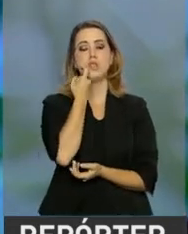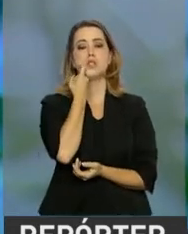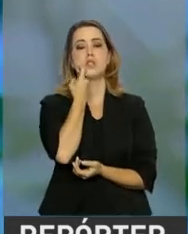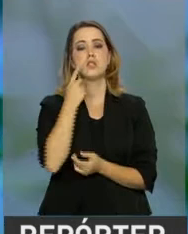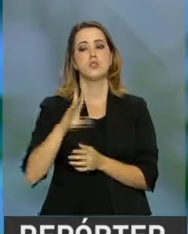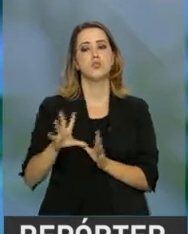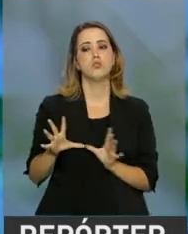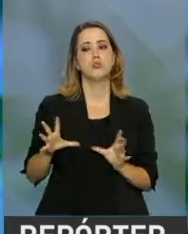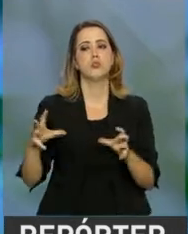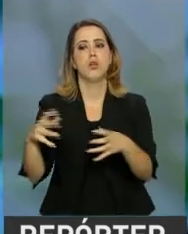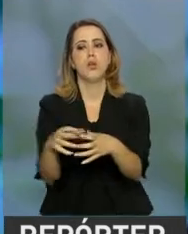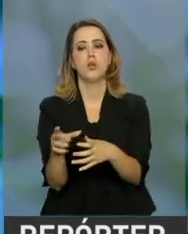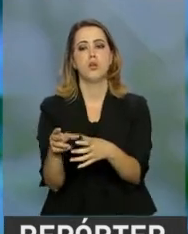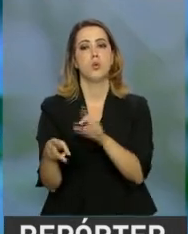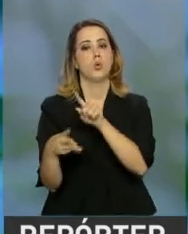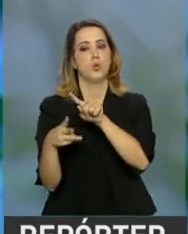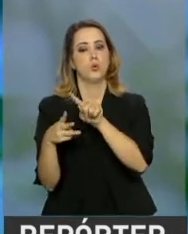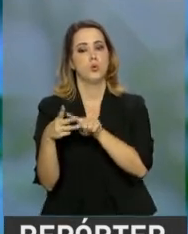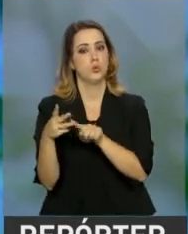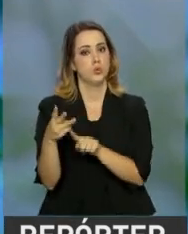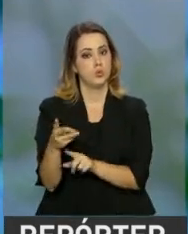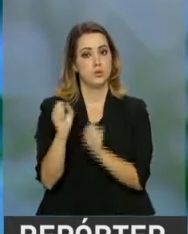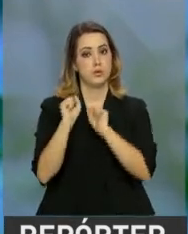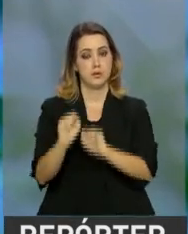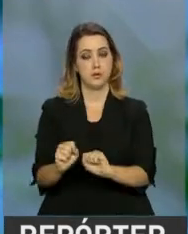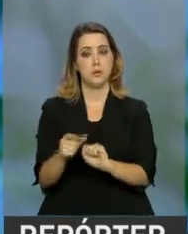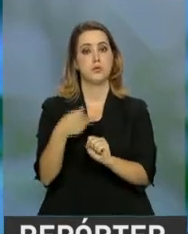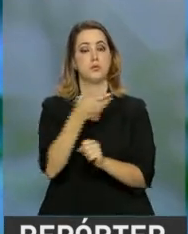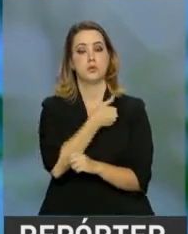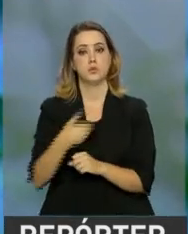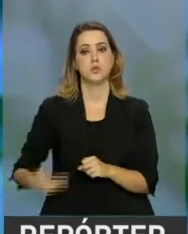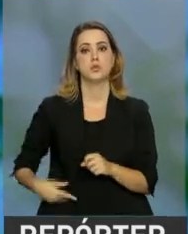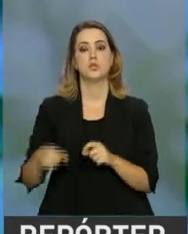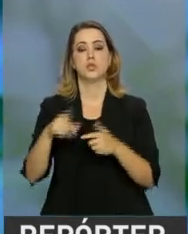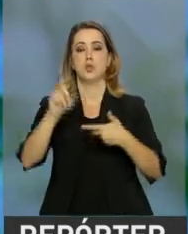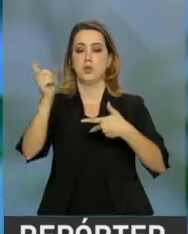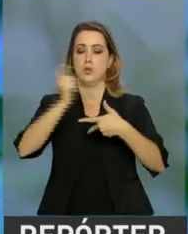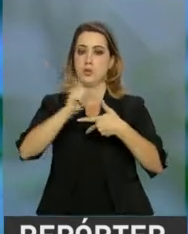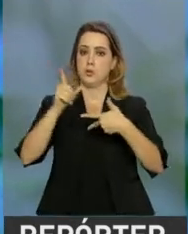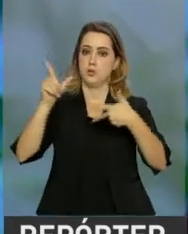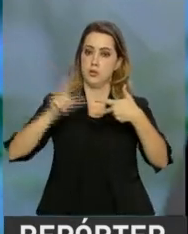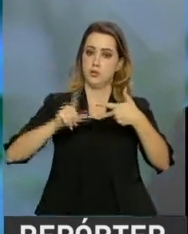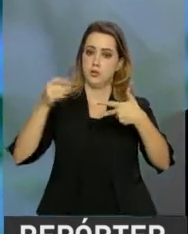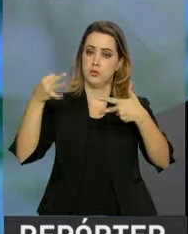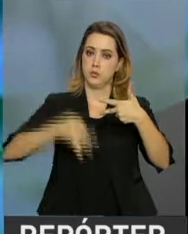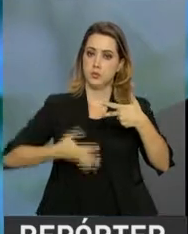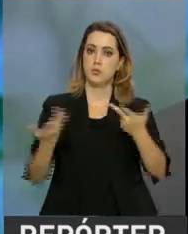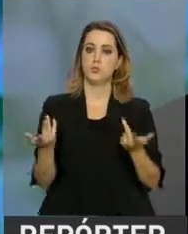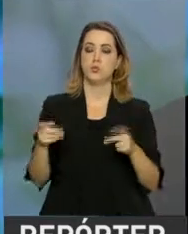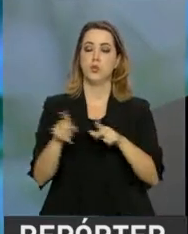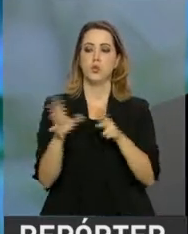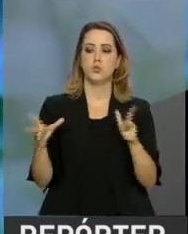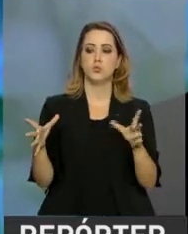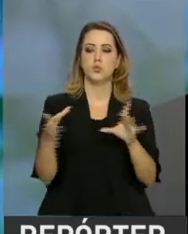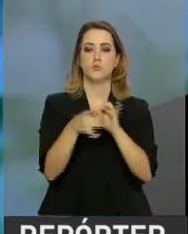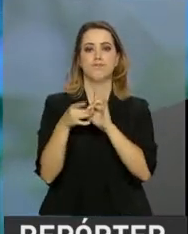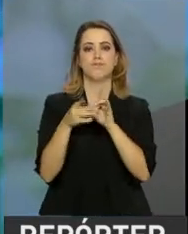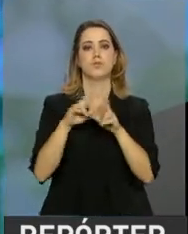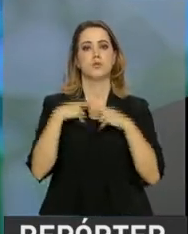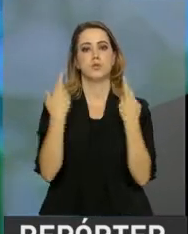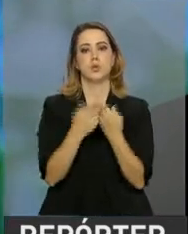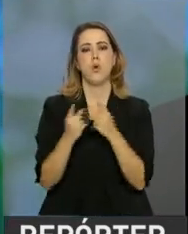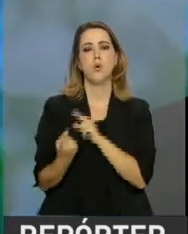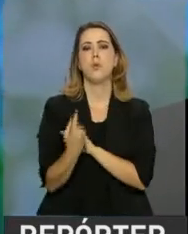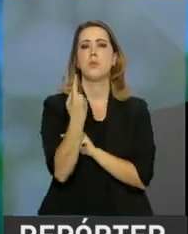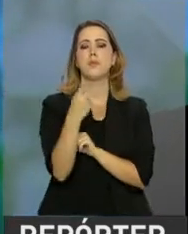juntando todos os poderes do estado executivo o legislativo eo judiciário e foi uma reunião muito produtiva ea primeira idéia que